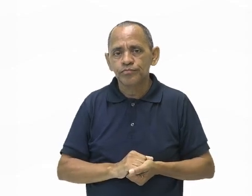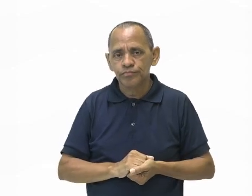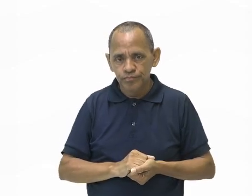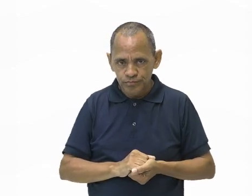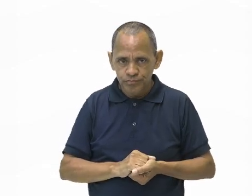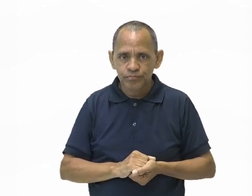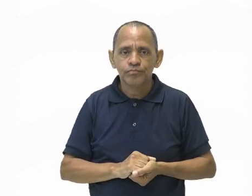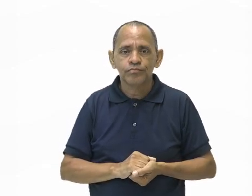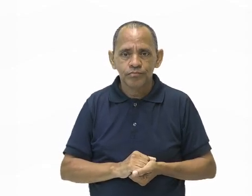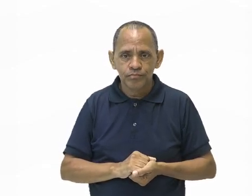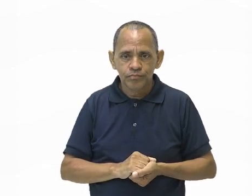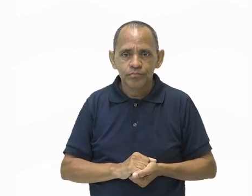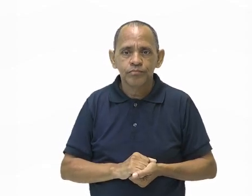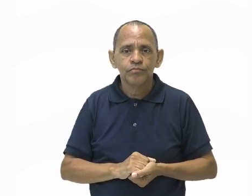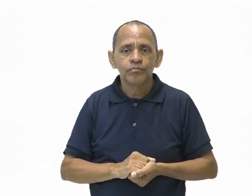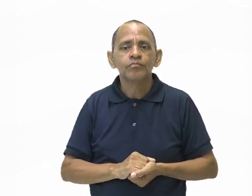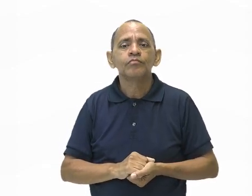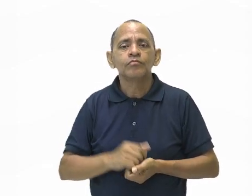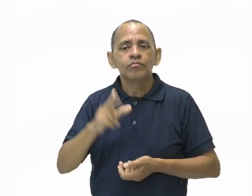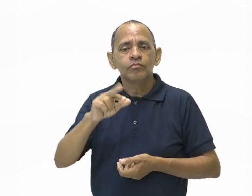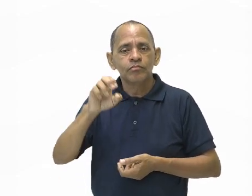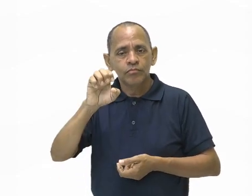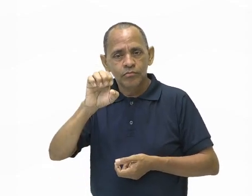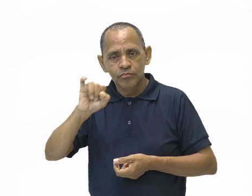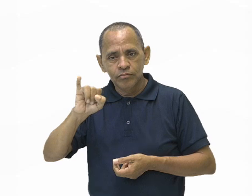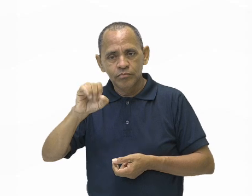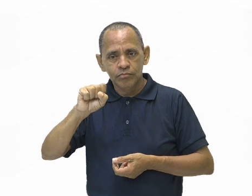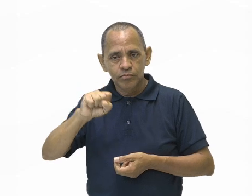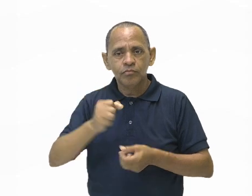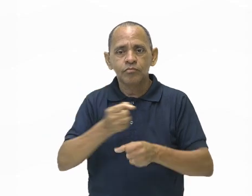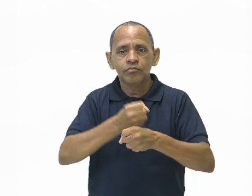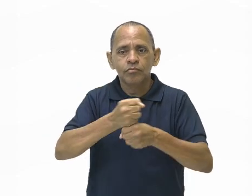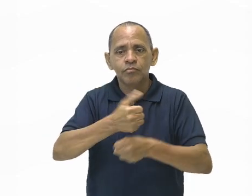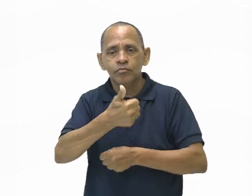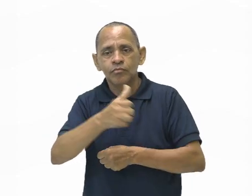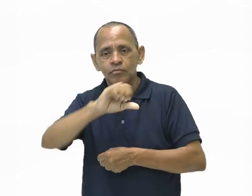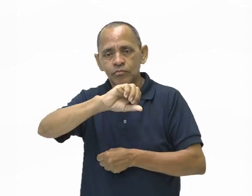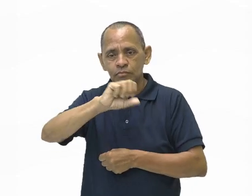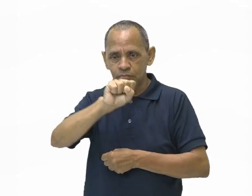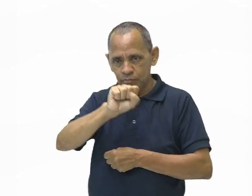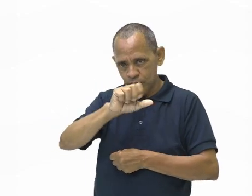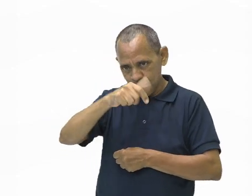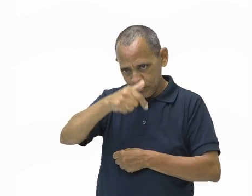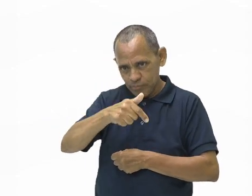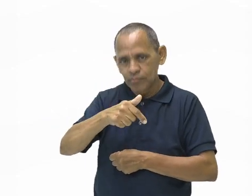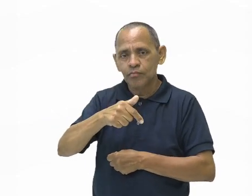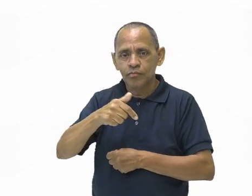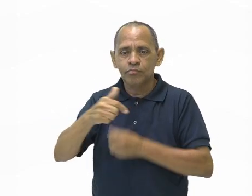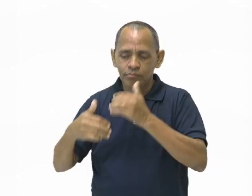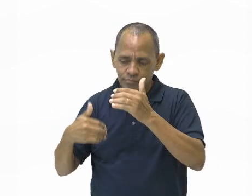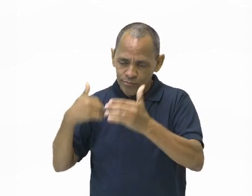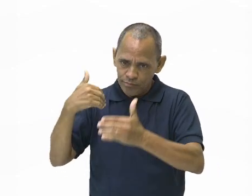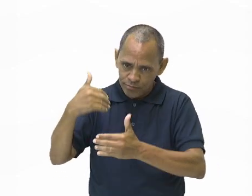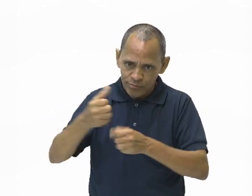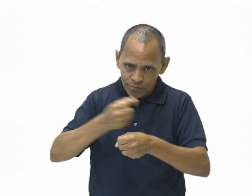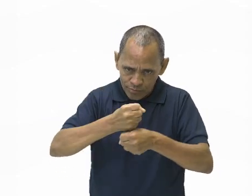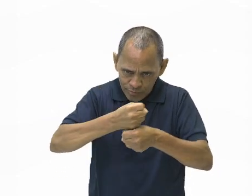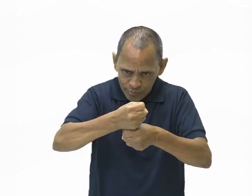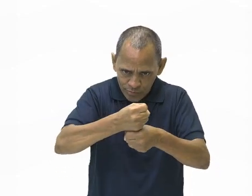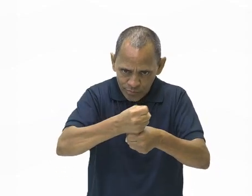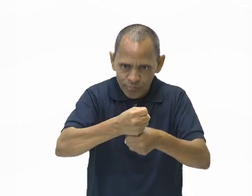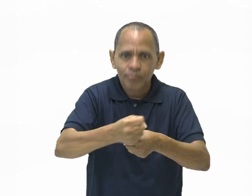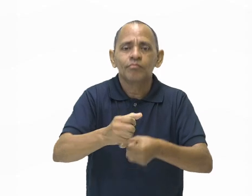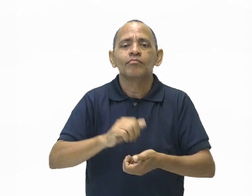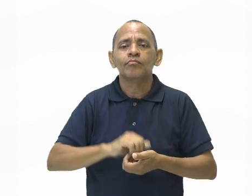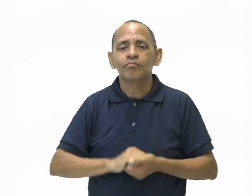Reis 87, é reflexo de uma narrativa que se foi construindo nas últimas décadas, tá? Algo